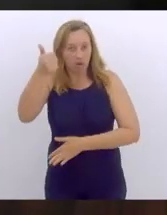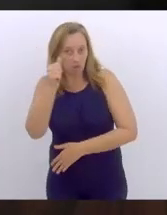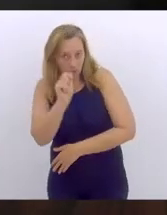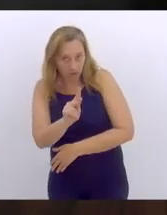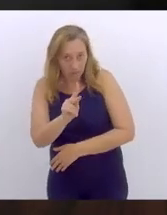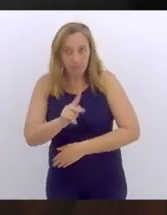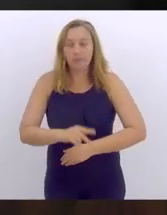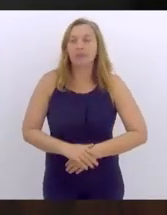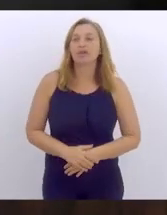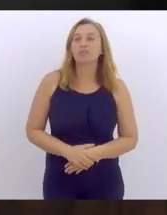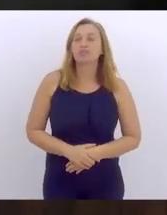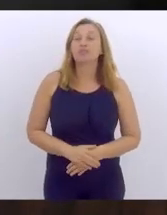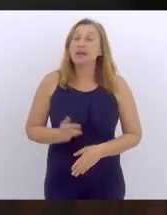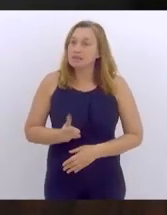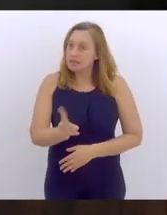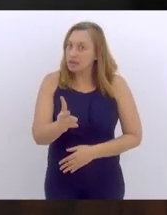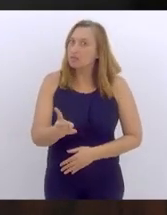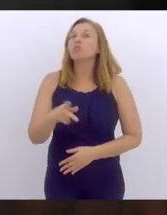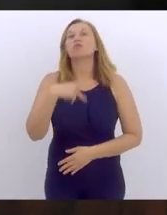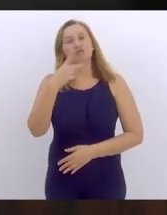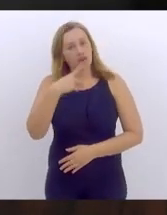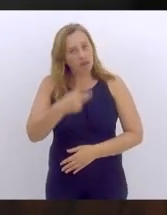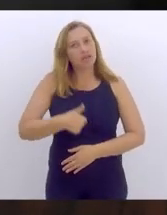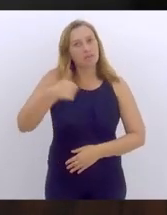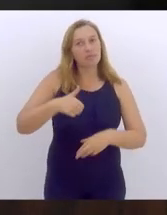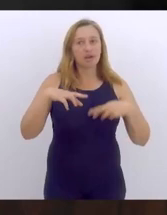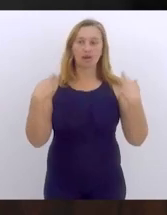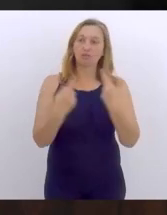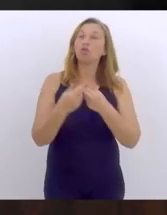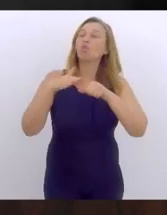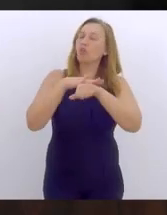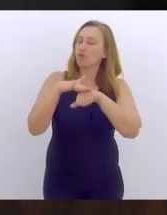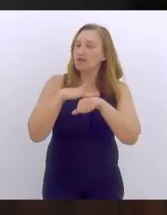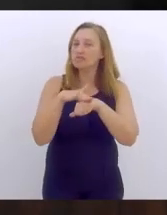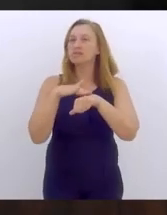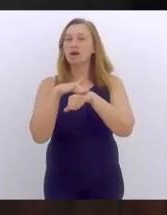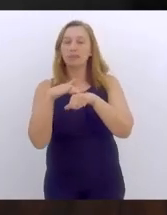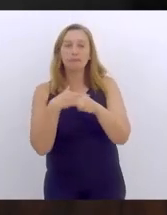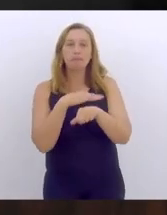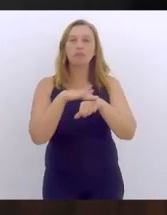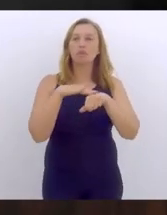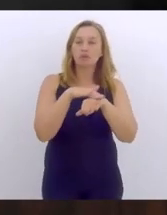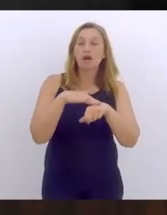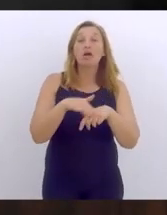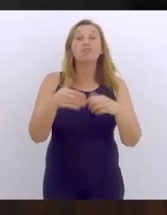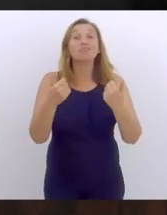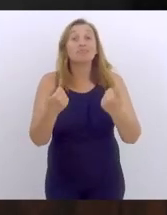bom? Sempre, como eu disse na primeira reunião, conversando, porque a gente precisa...